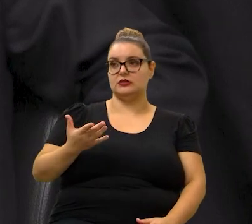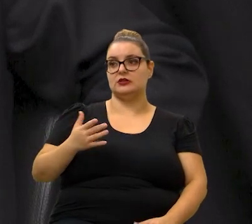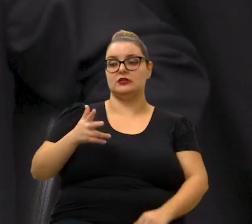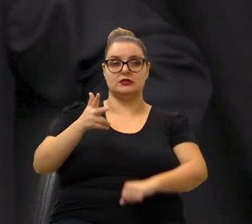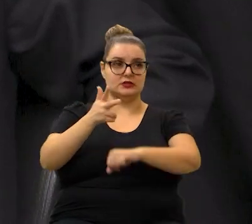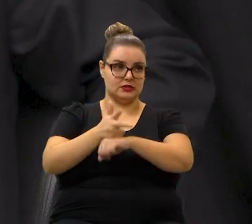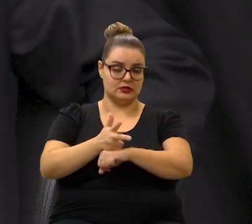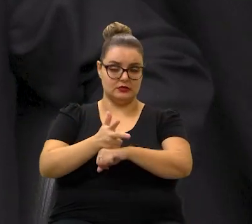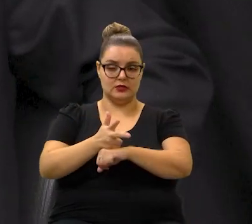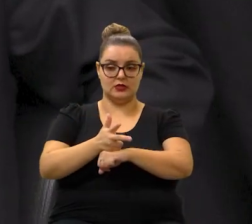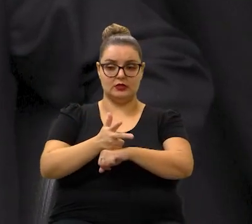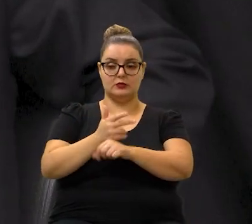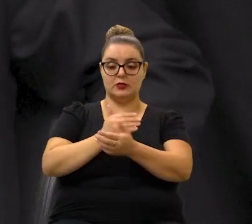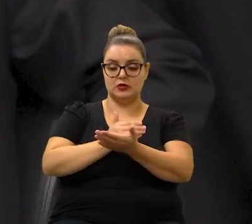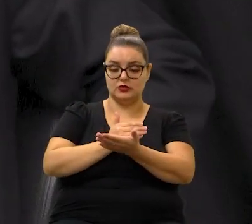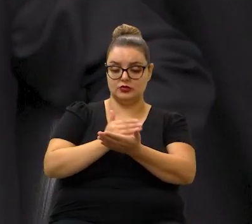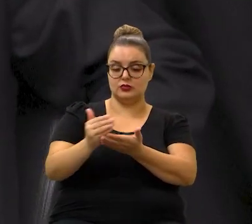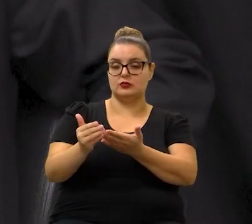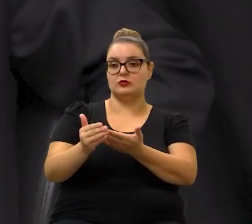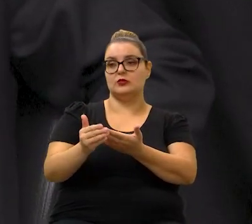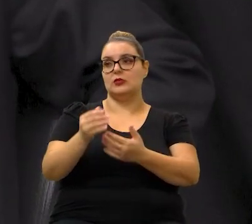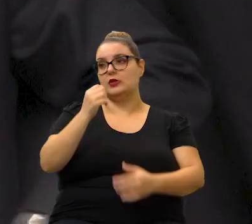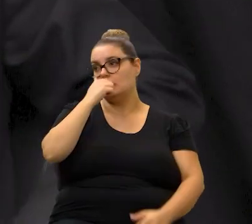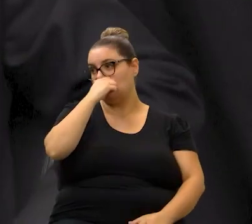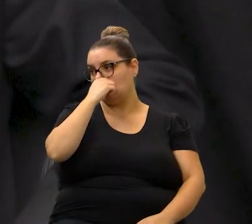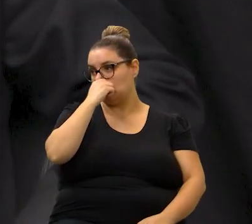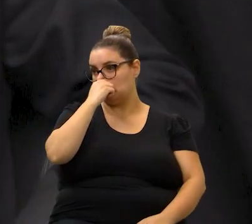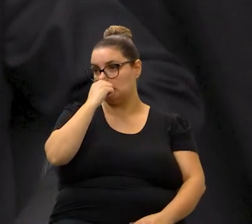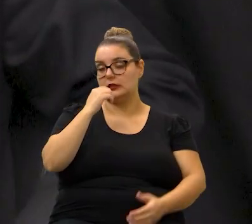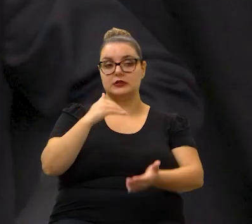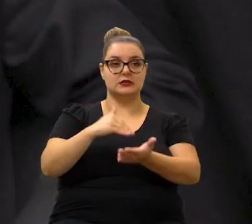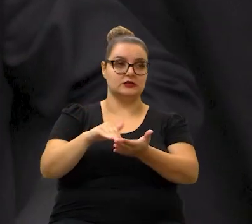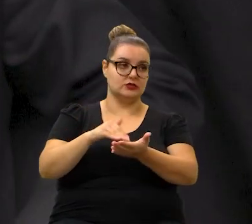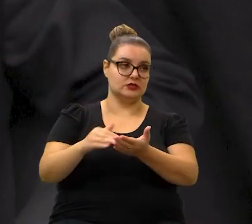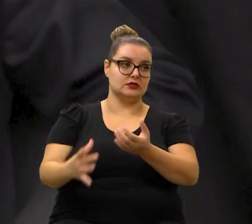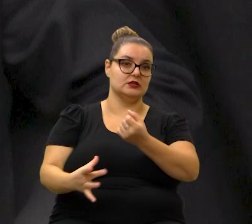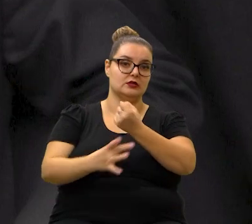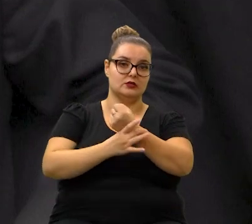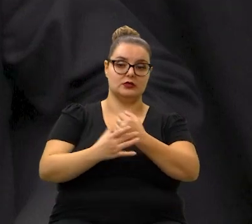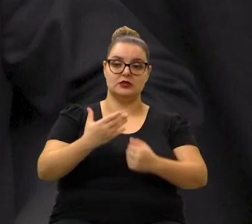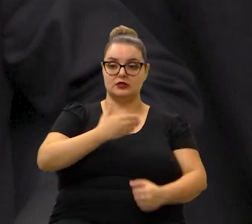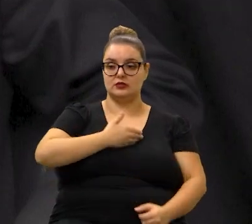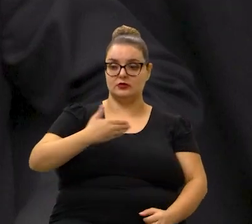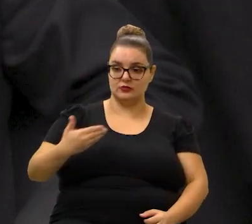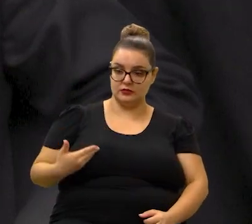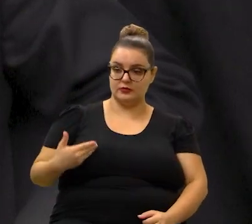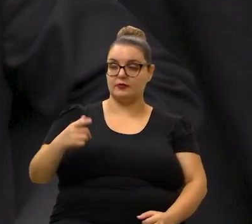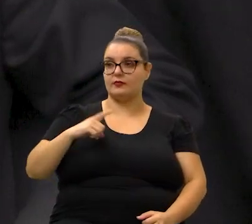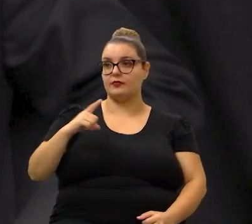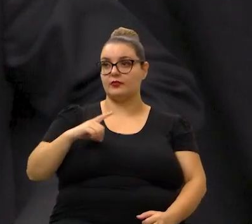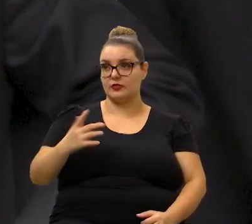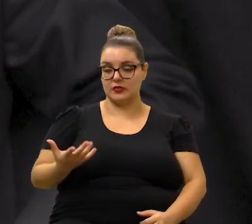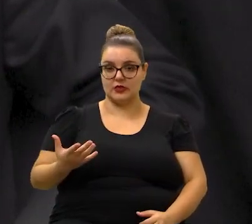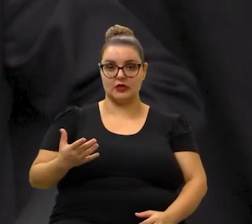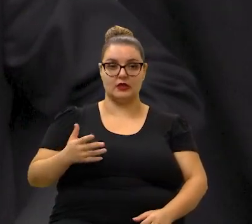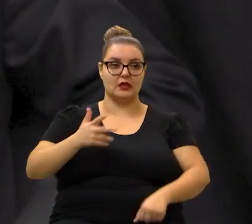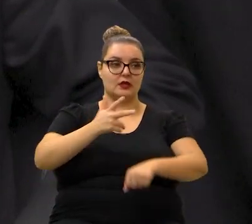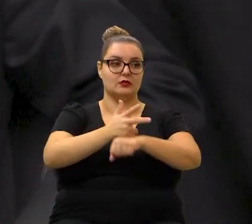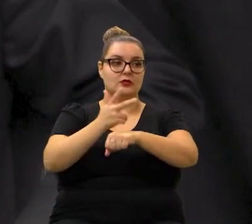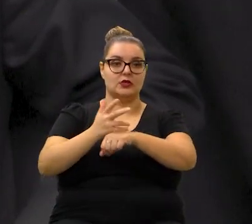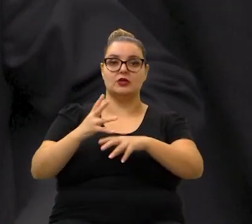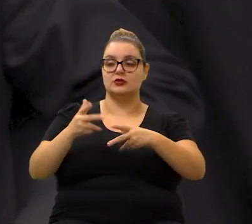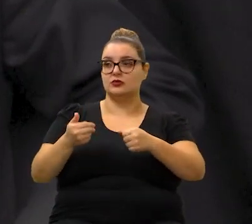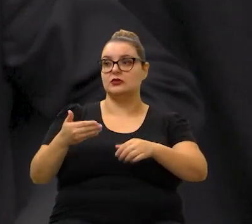câmeras mas inicialmente a Secretaria de Segurança Pública ela tem as câmeras em todas as